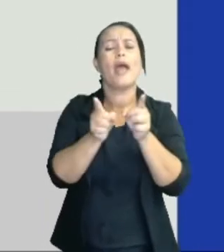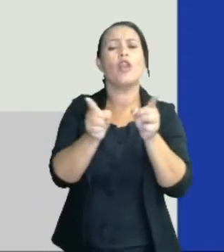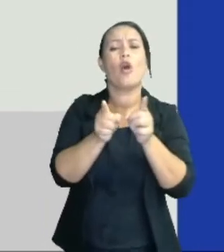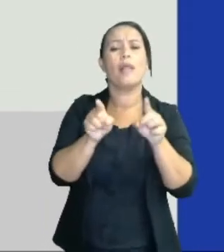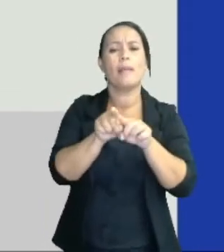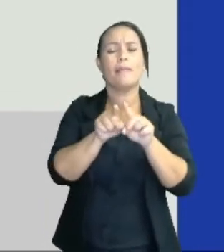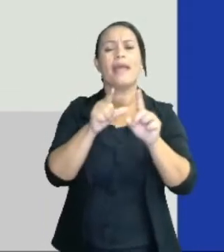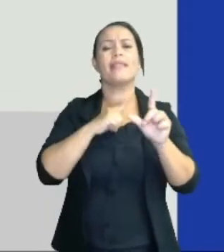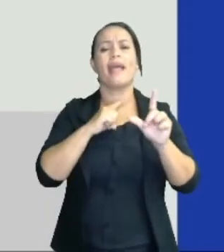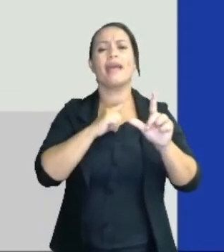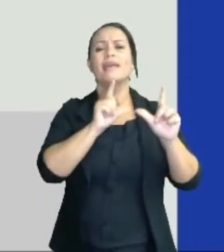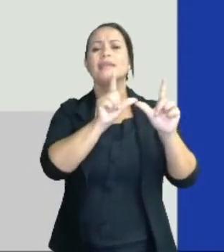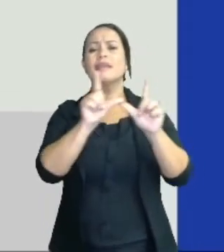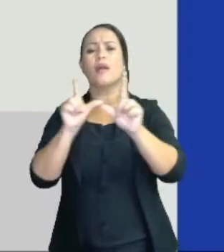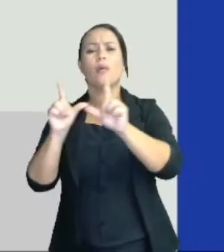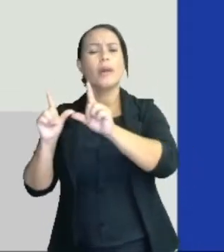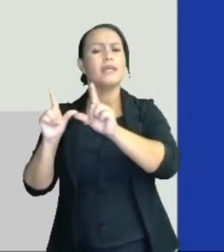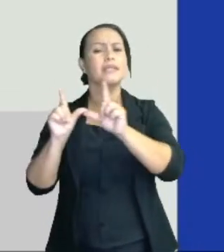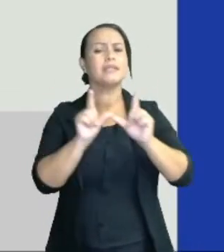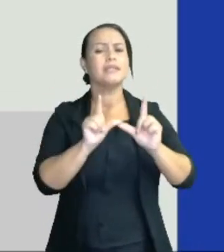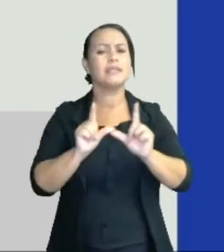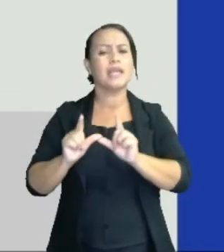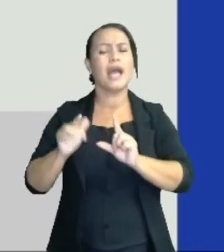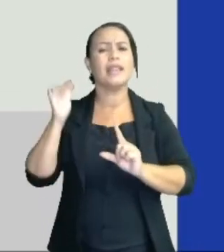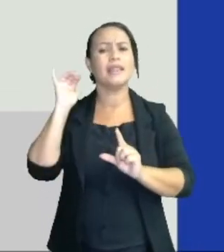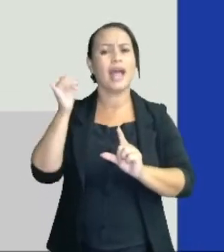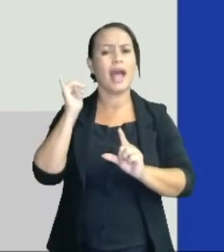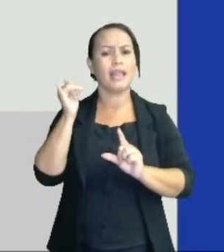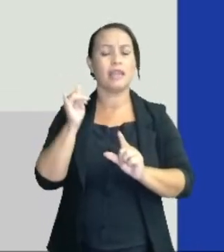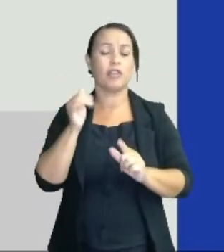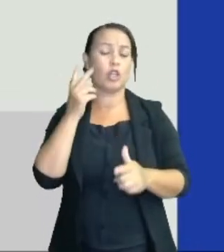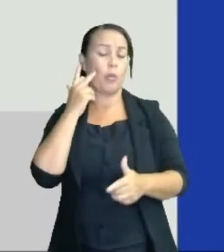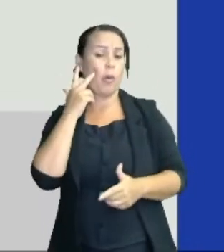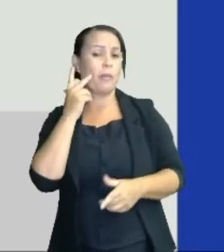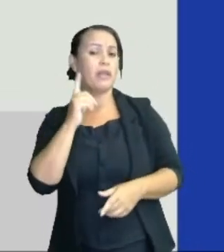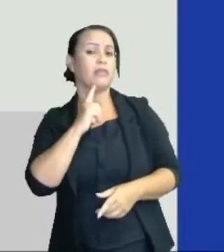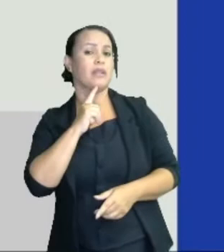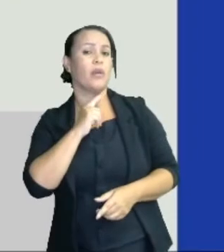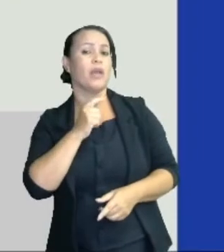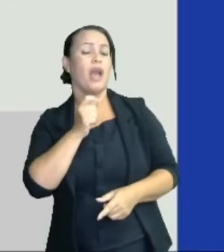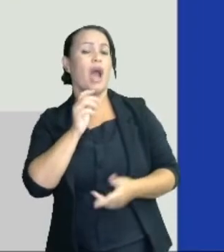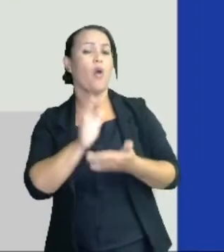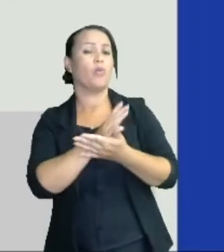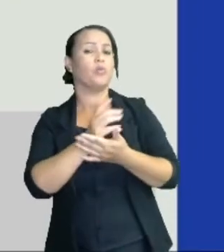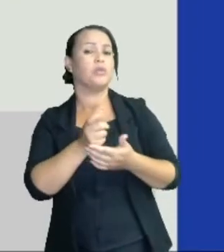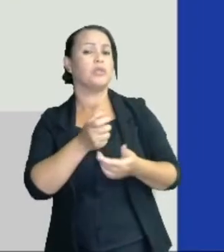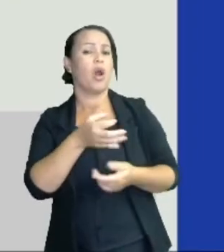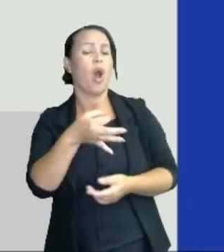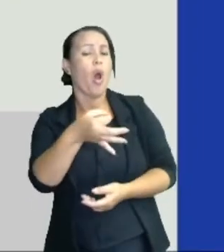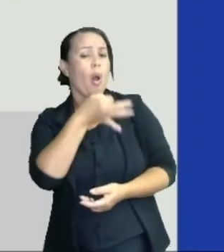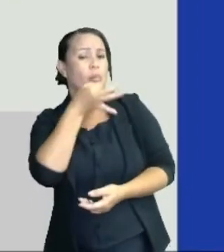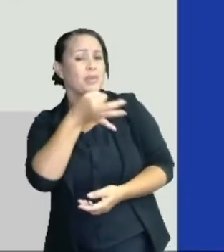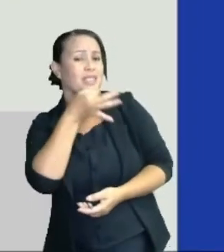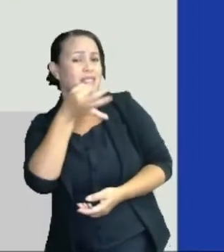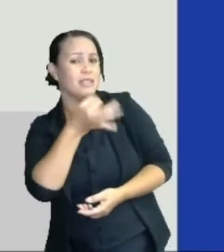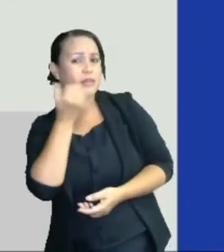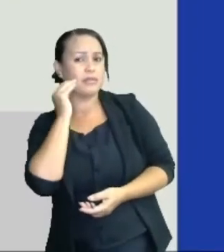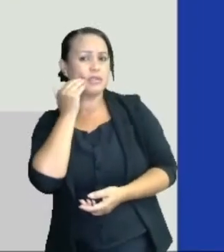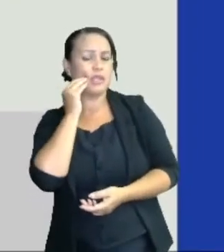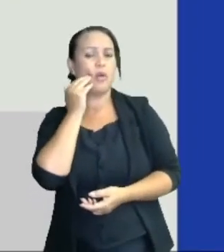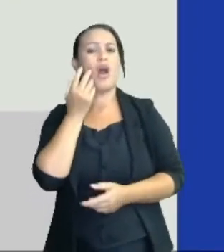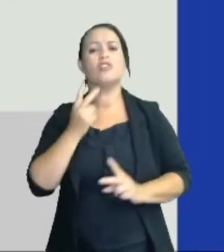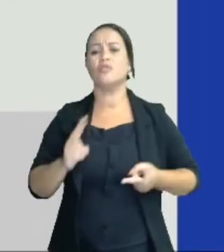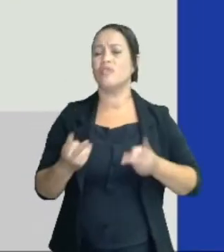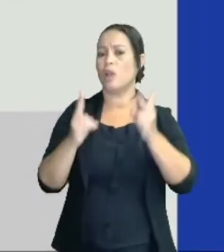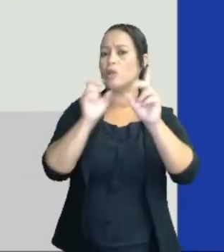tem sequência narrativa de quadrinhos que, em geral, faz uma crítica aos valores sociais. Então, ó, essa também é